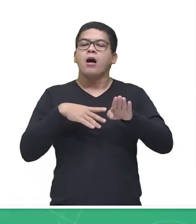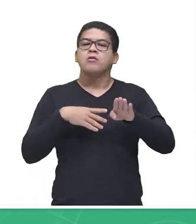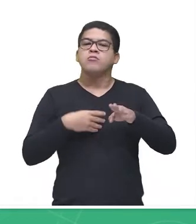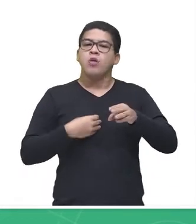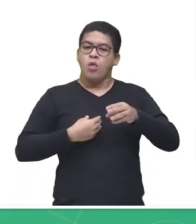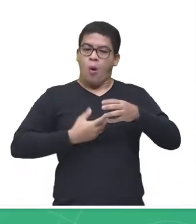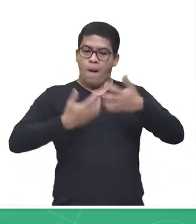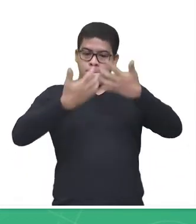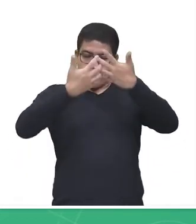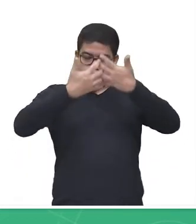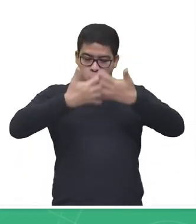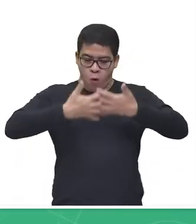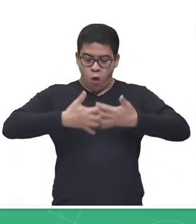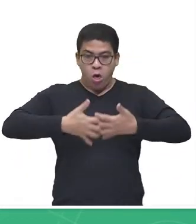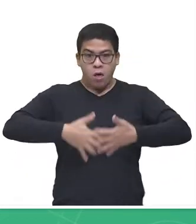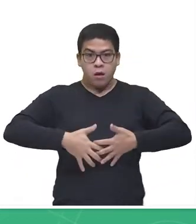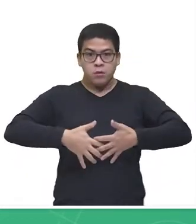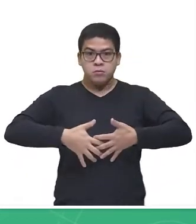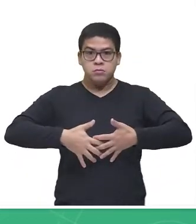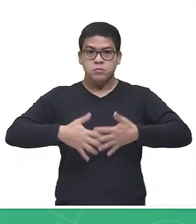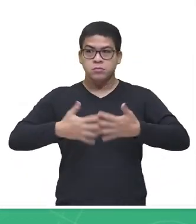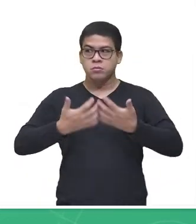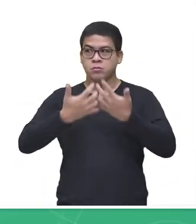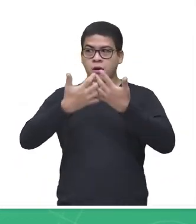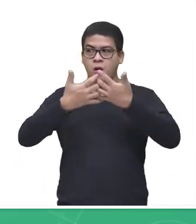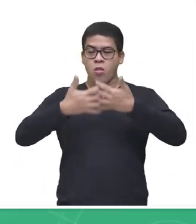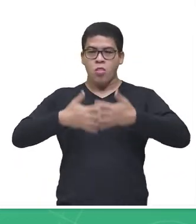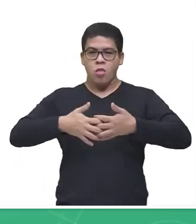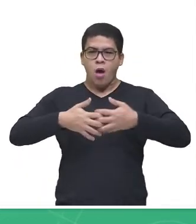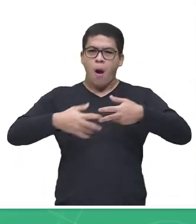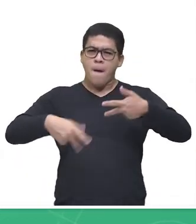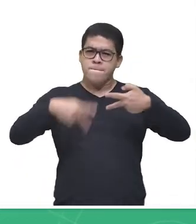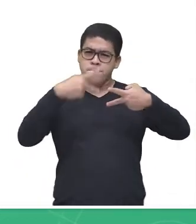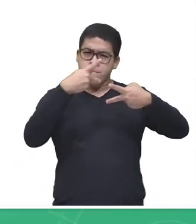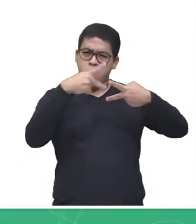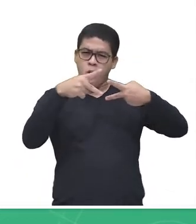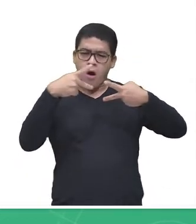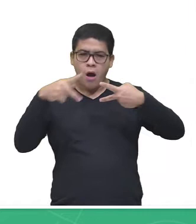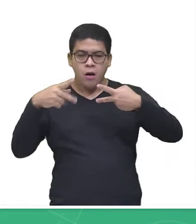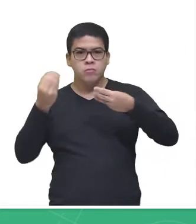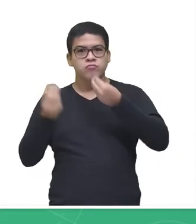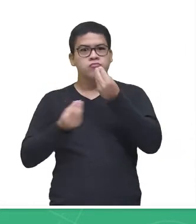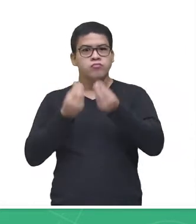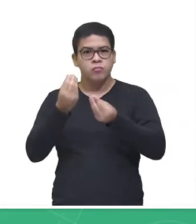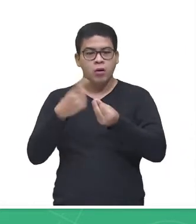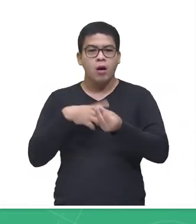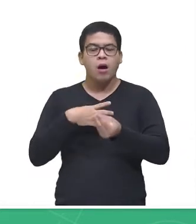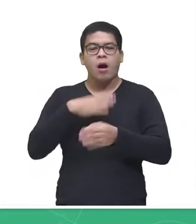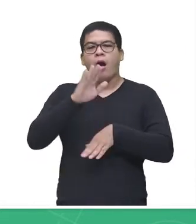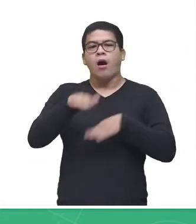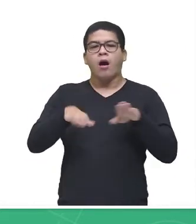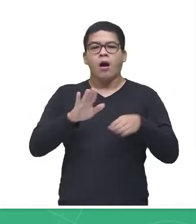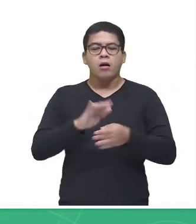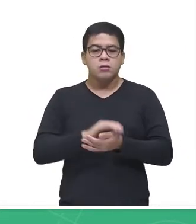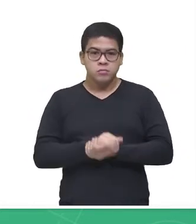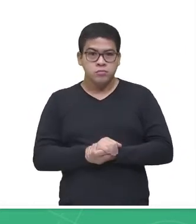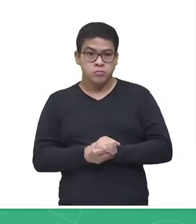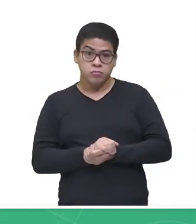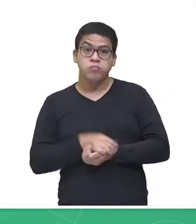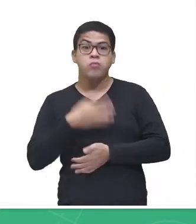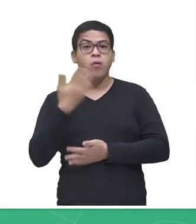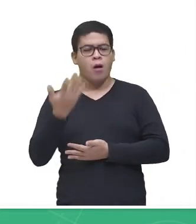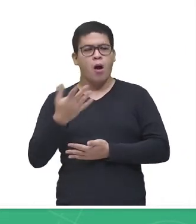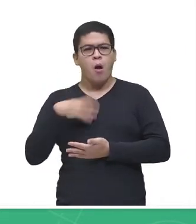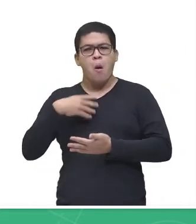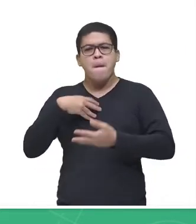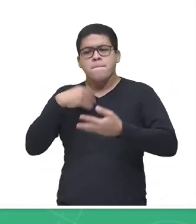que acontece é que ele está englobando uma partícula que ele vai usar ali para alimentação, e aí ele envolveu essa